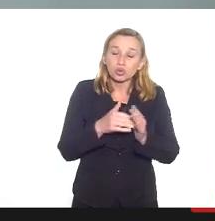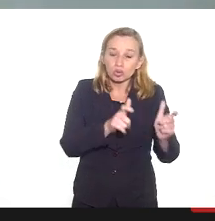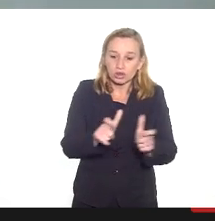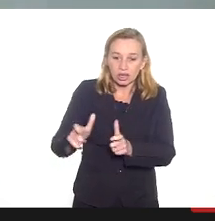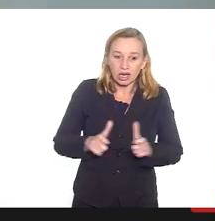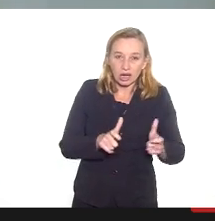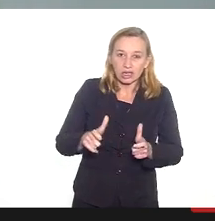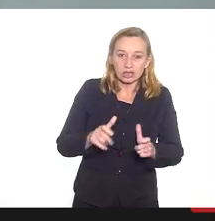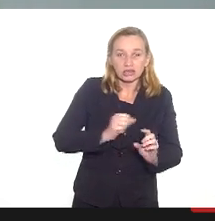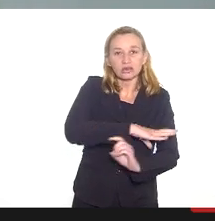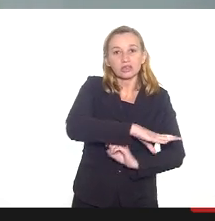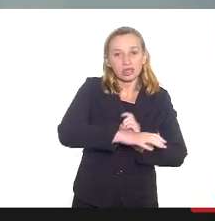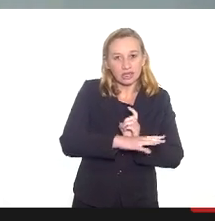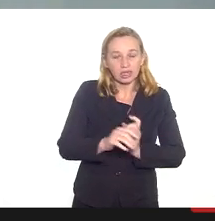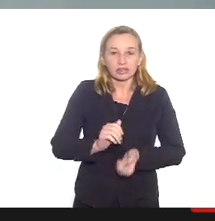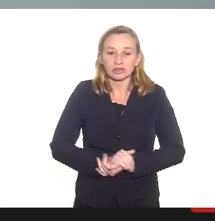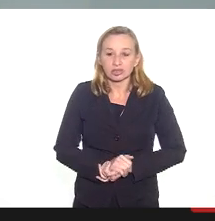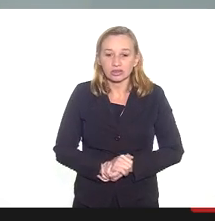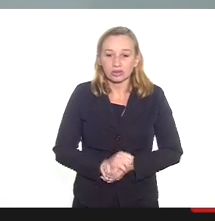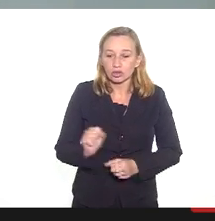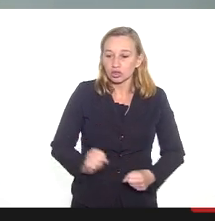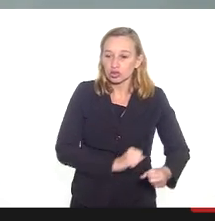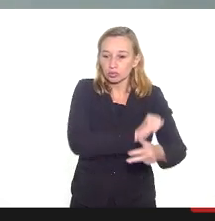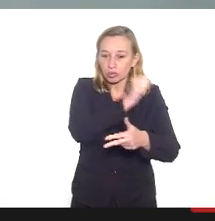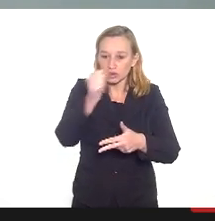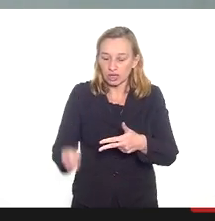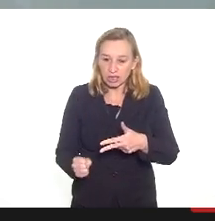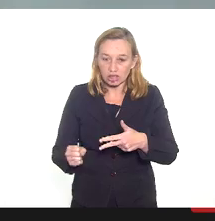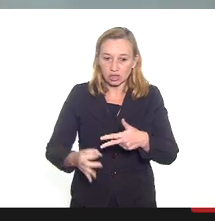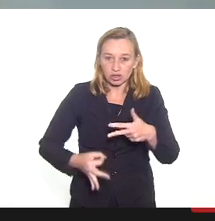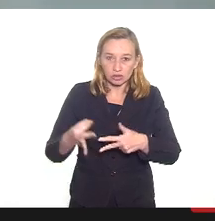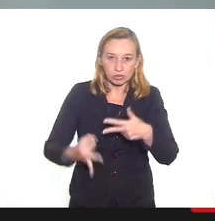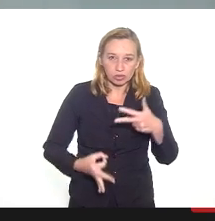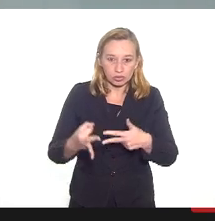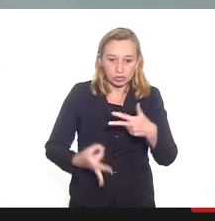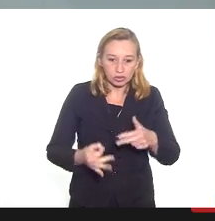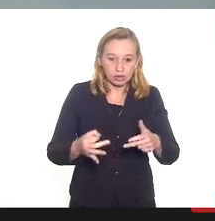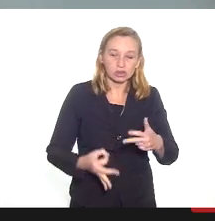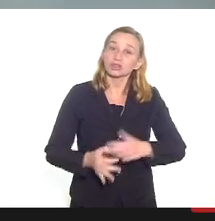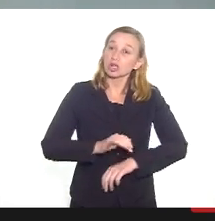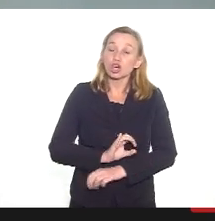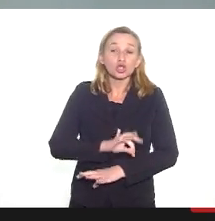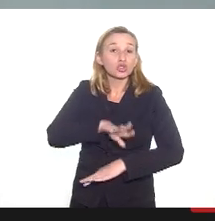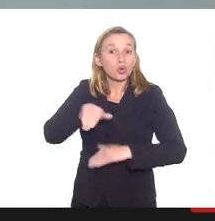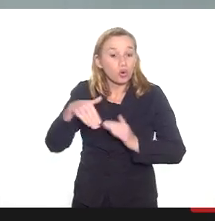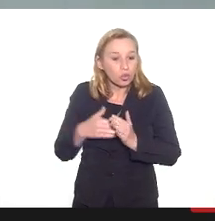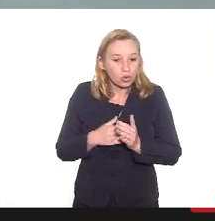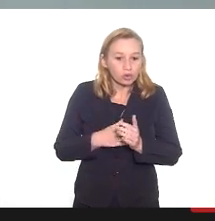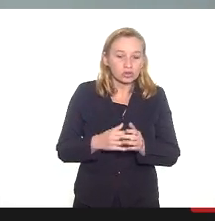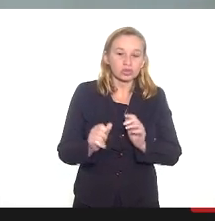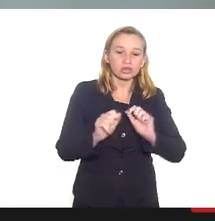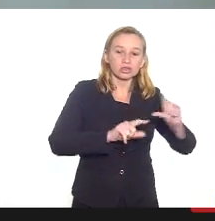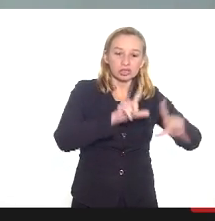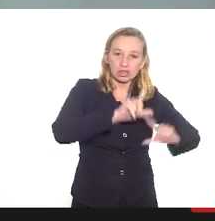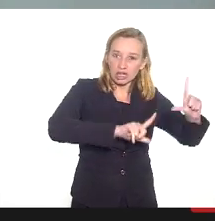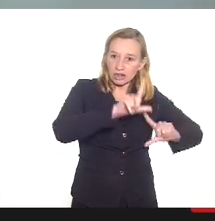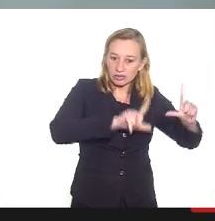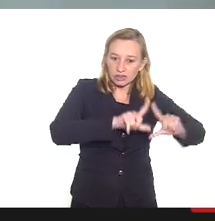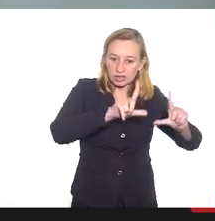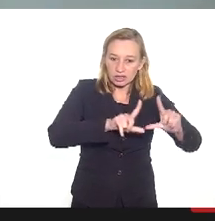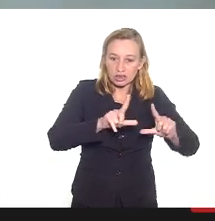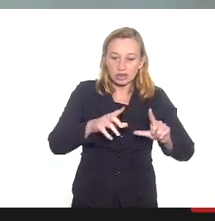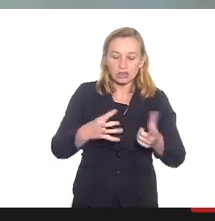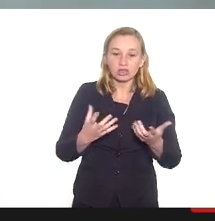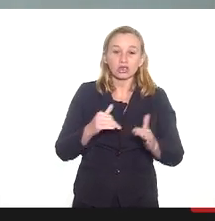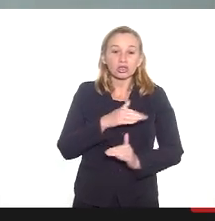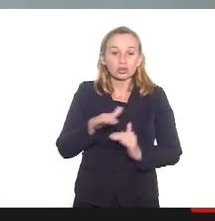setores da sociedade civil, os poderes públicos, as assembleias, câmaras, as mídias alternativas para se engajarem